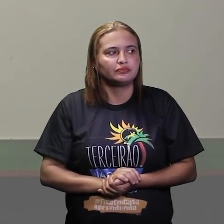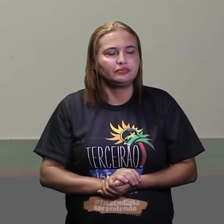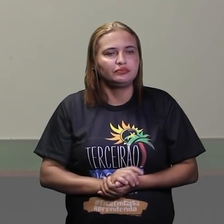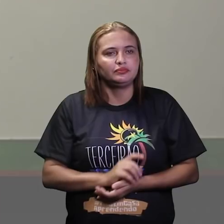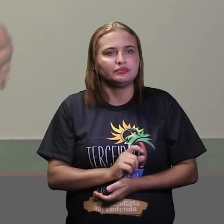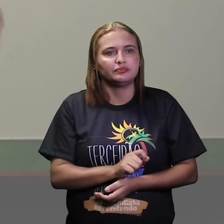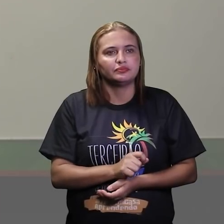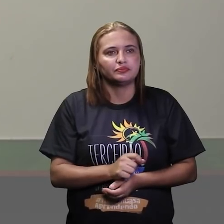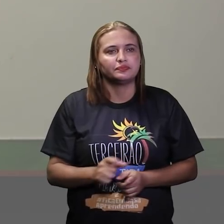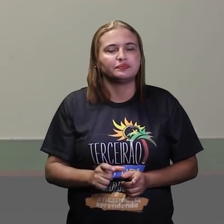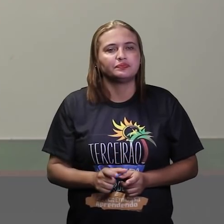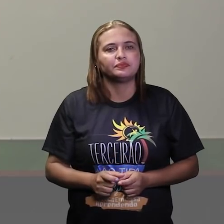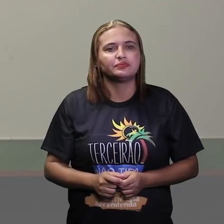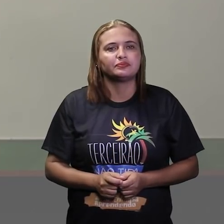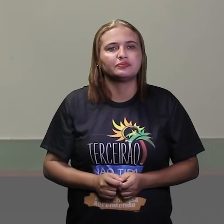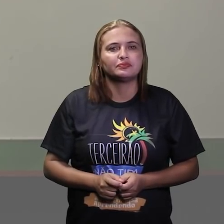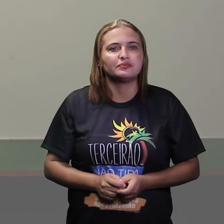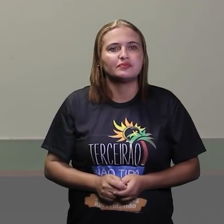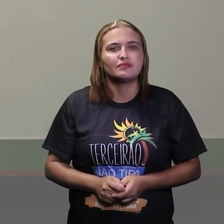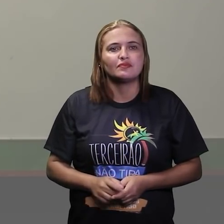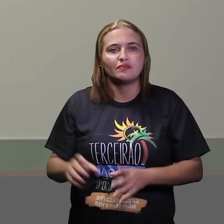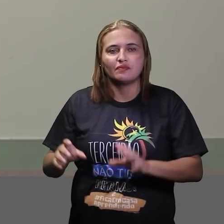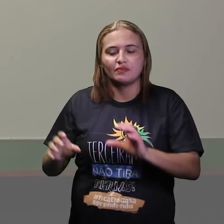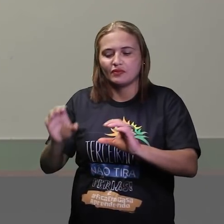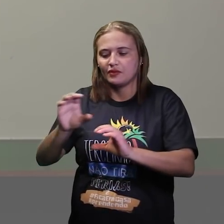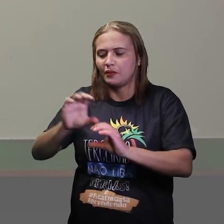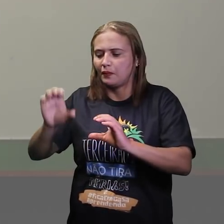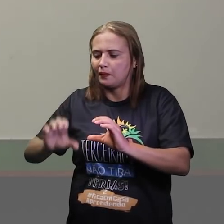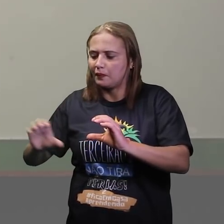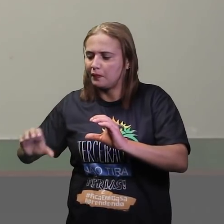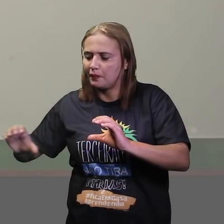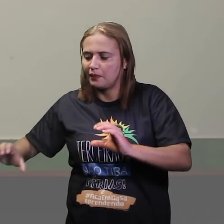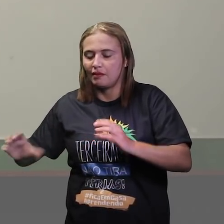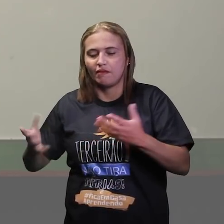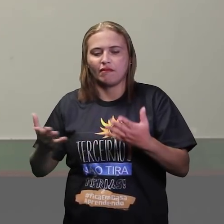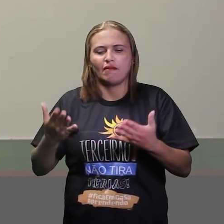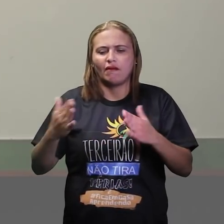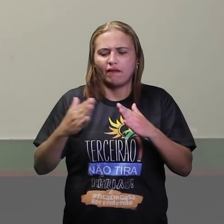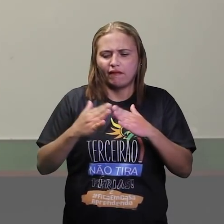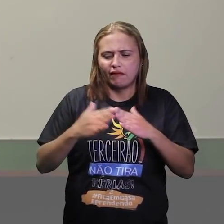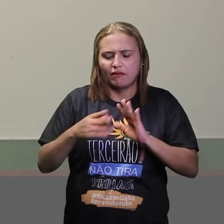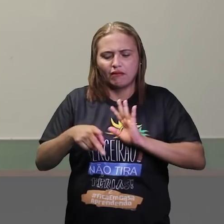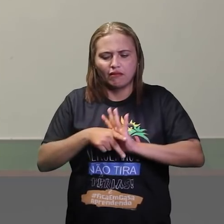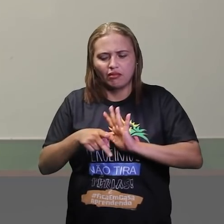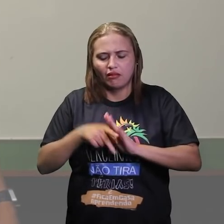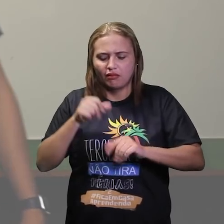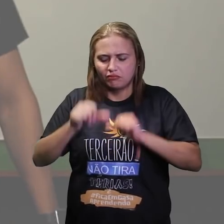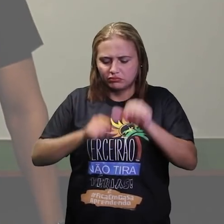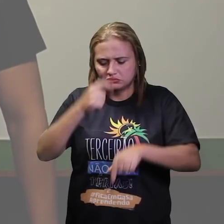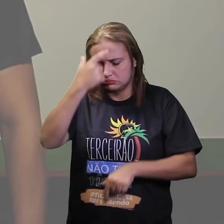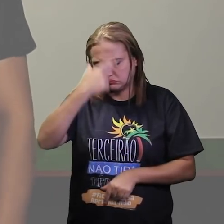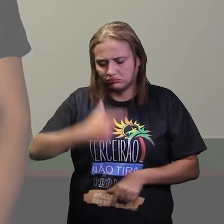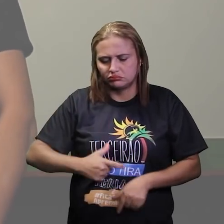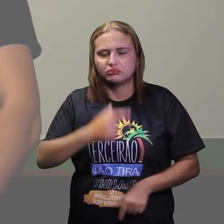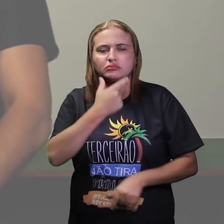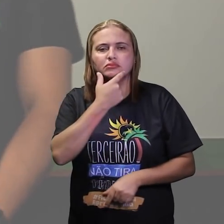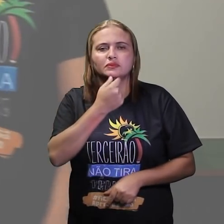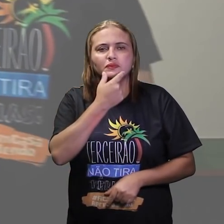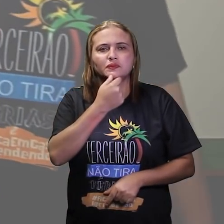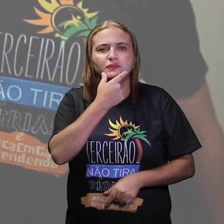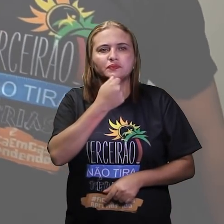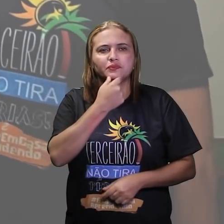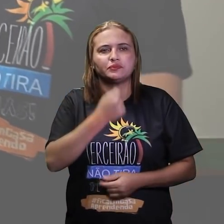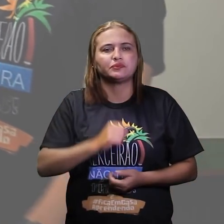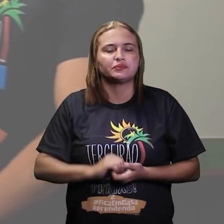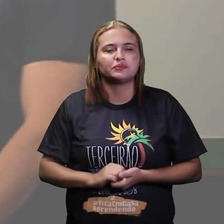Tá? Foi ela que deixou o ser humano perverso, a propriedade privada. Rousseau tem uma frasezinha que é bem interessante, assim, aparece tudo